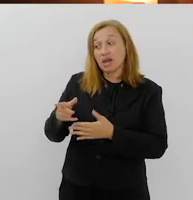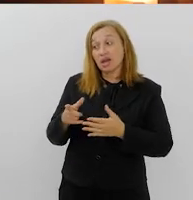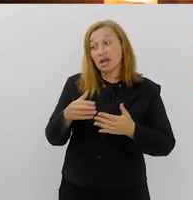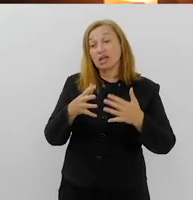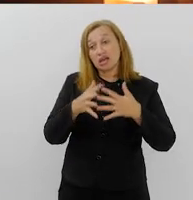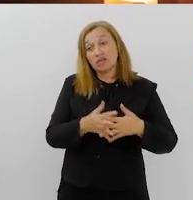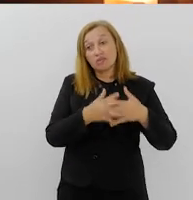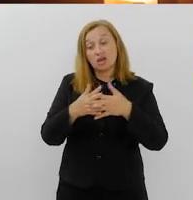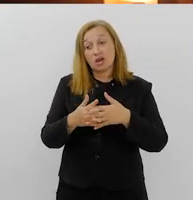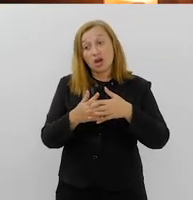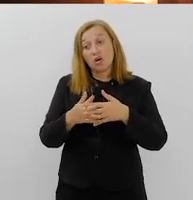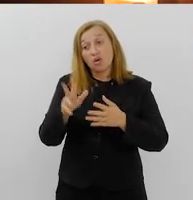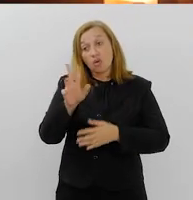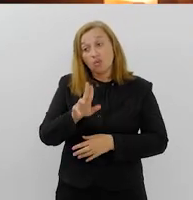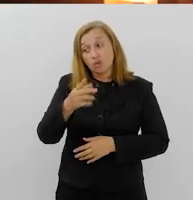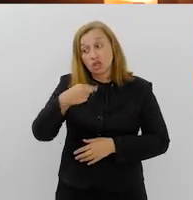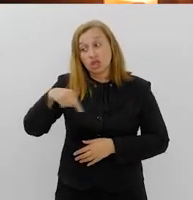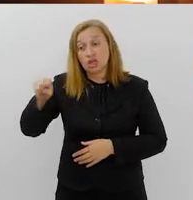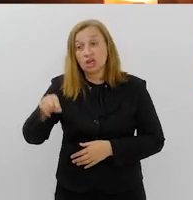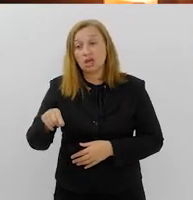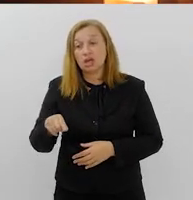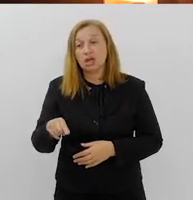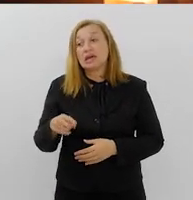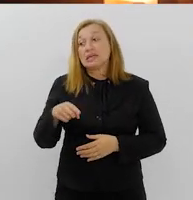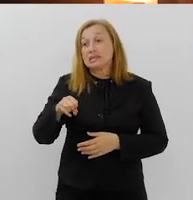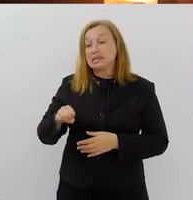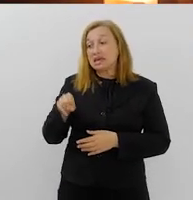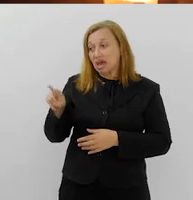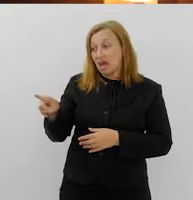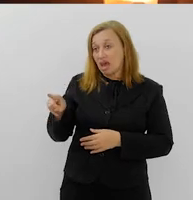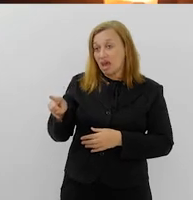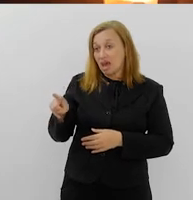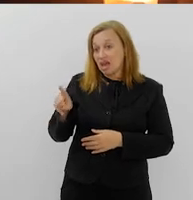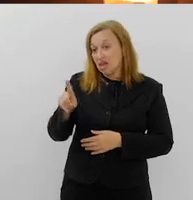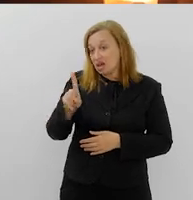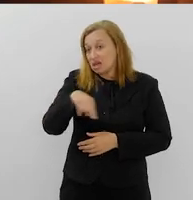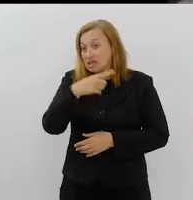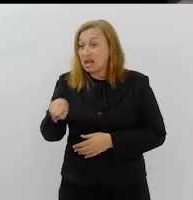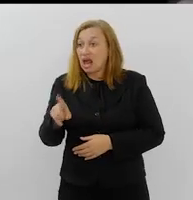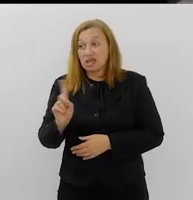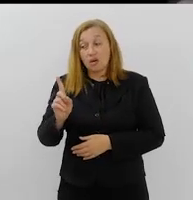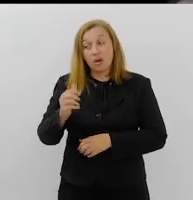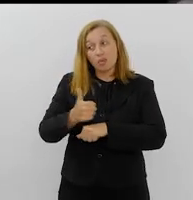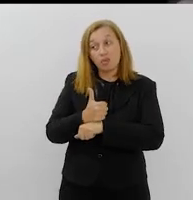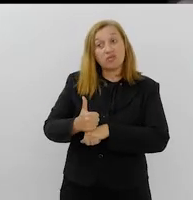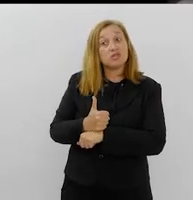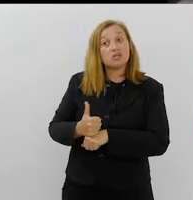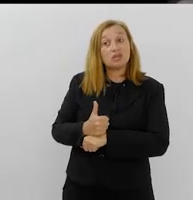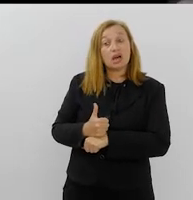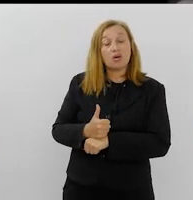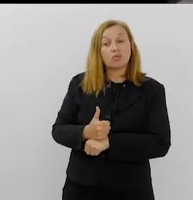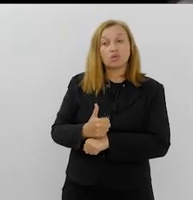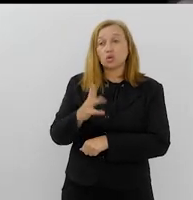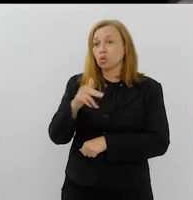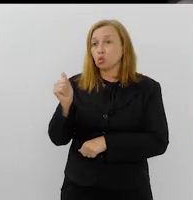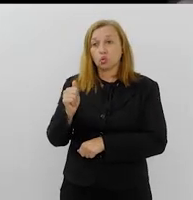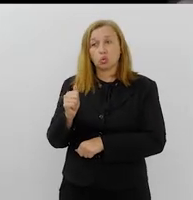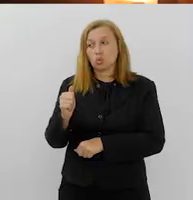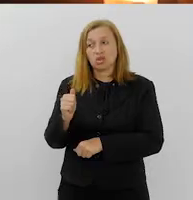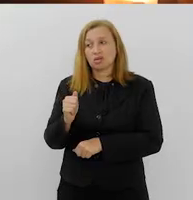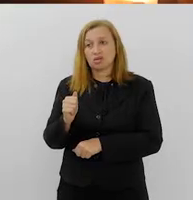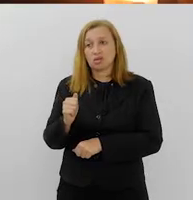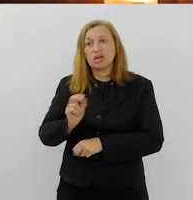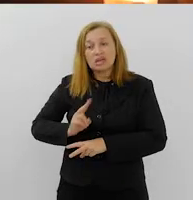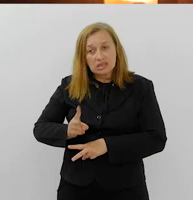como ele tem que ser feito. Se ele se negar, ele está sendo nada profissional. Nunca aconteceu de pedir para não fazer?